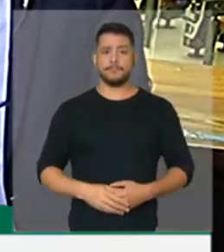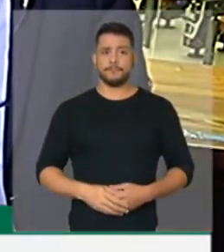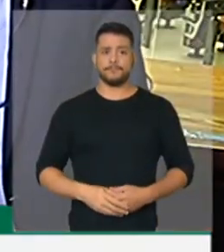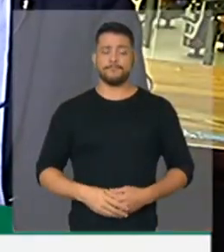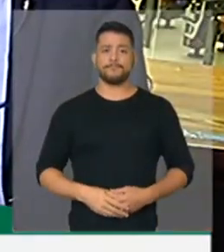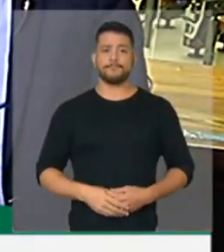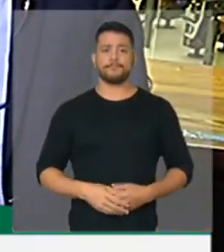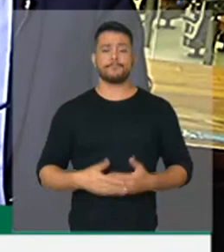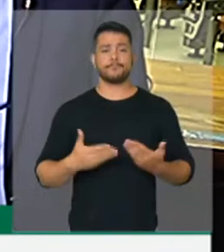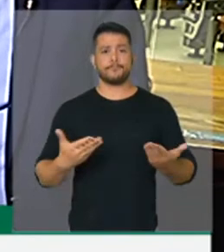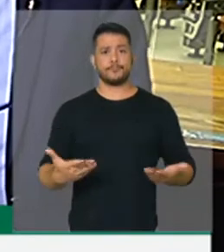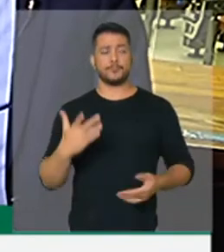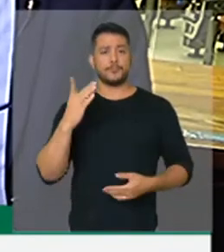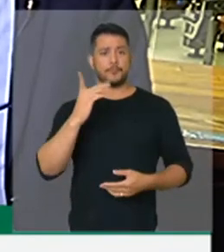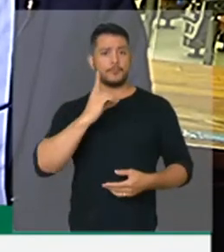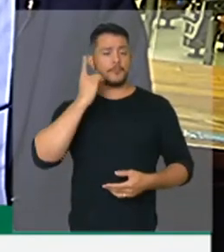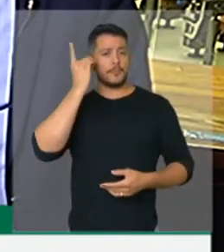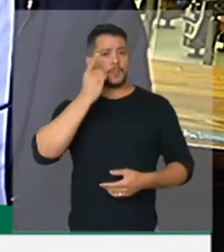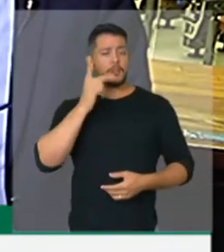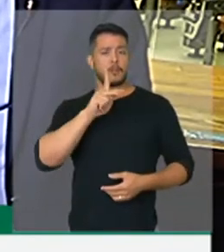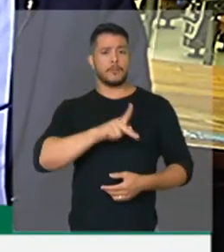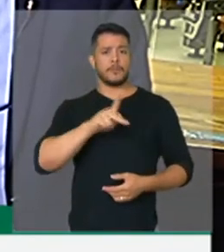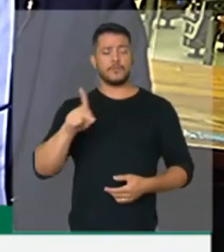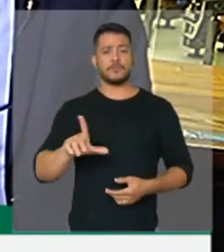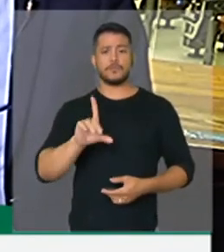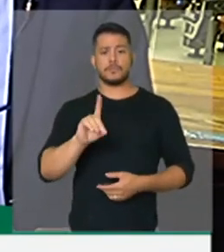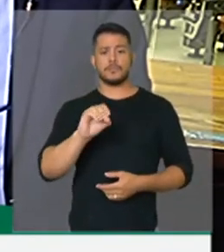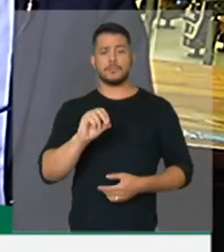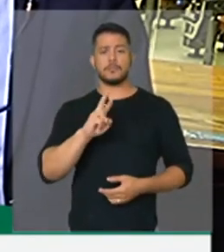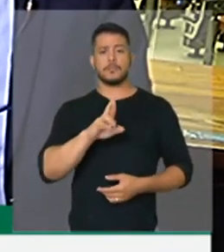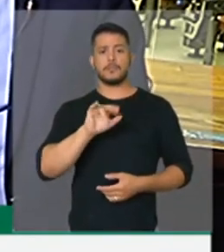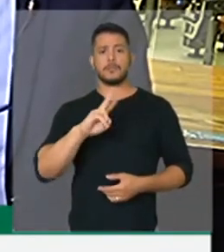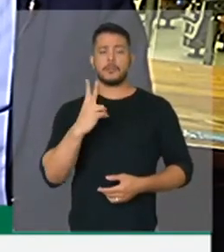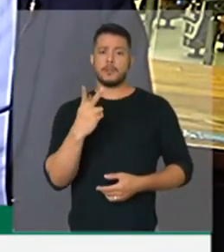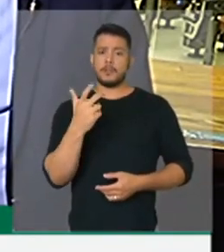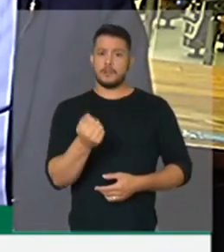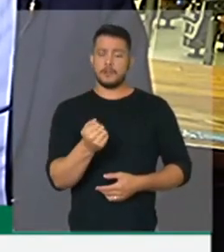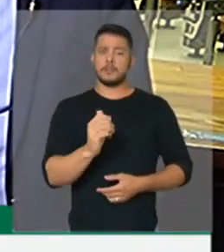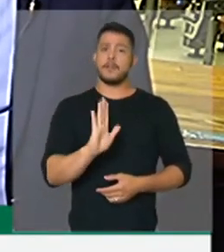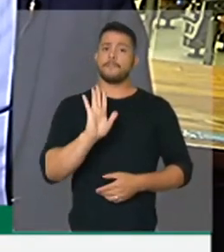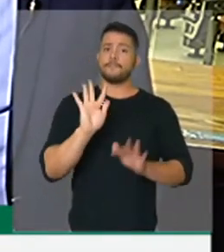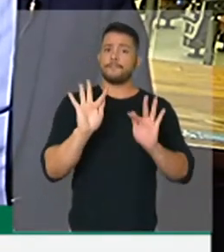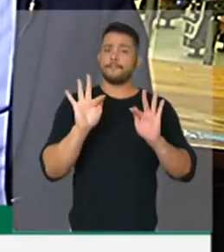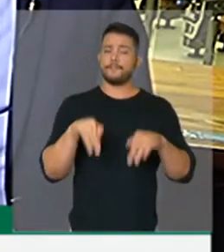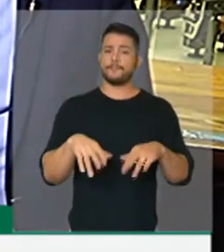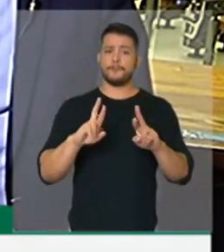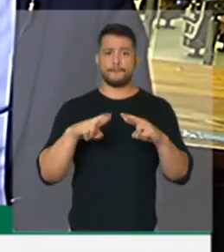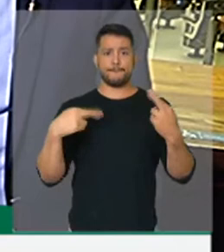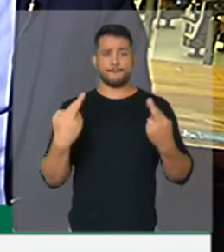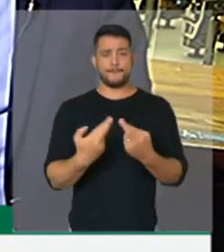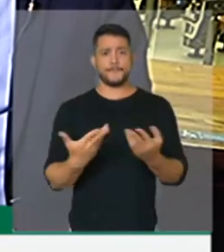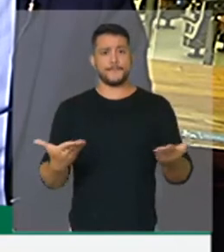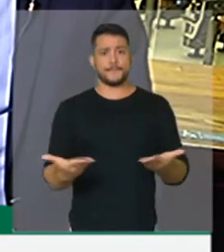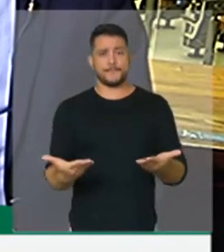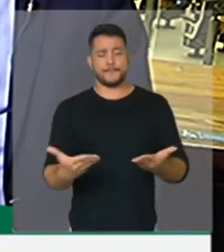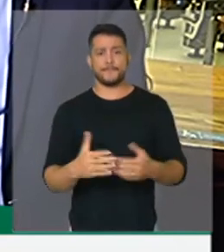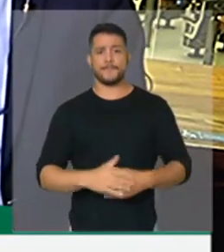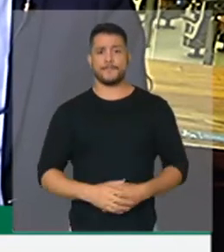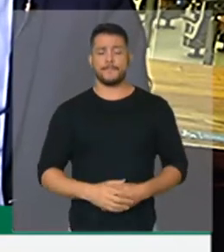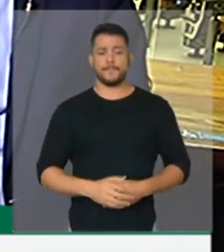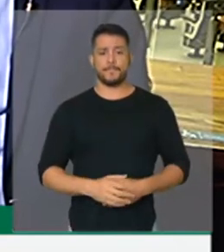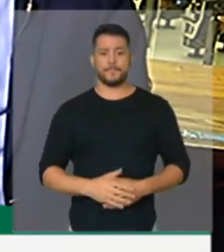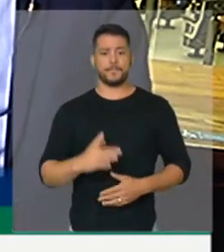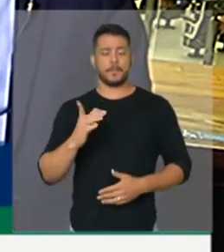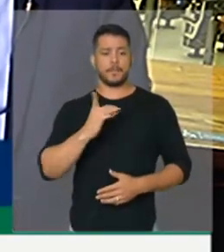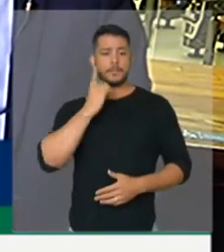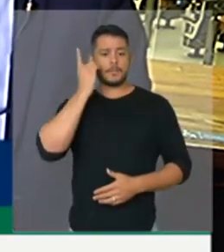professora Dorinha Seabra Rezende, do DEM, do Estado do Tocantins, termina esta sessão de hoje em que os deputados votaram dois